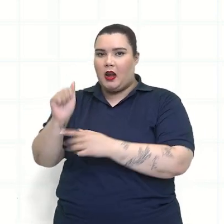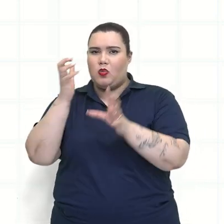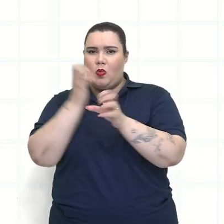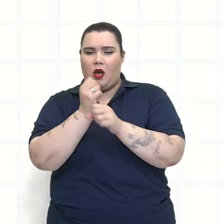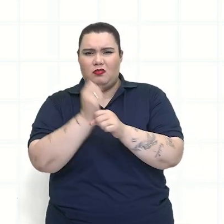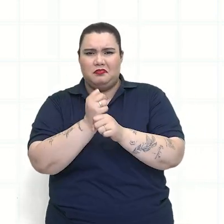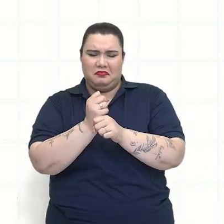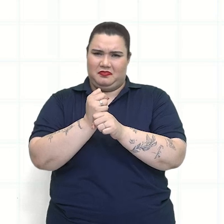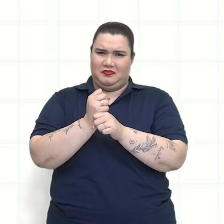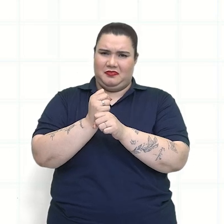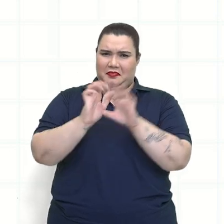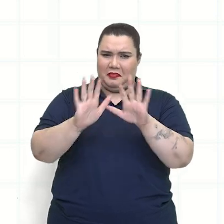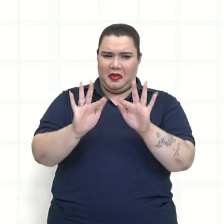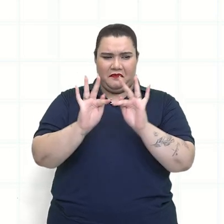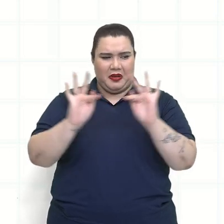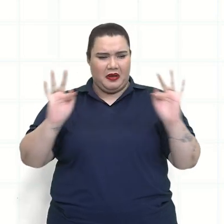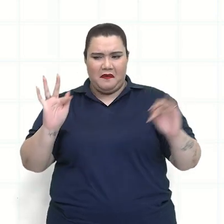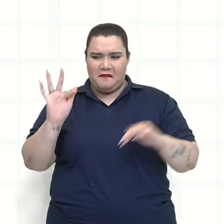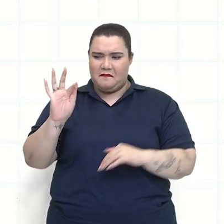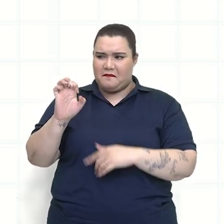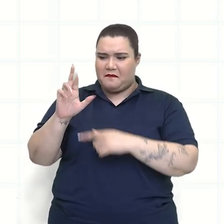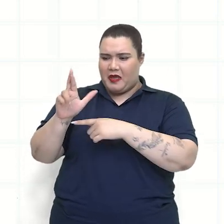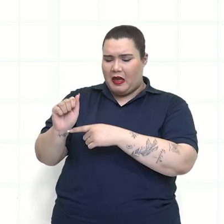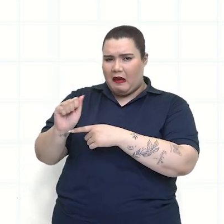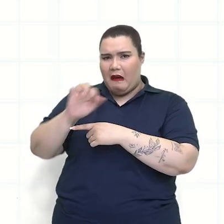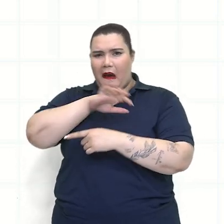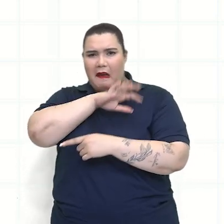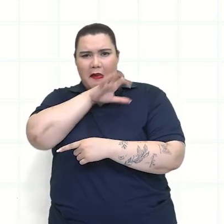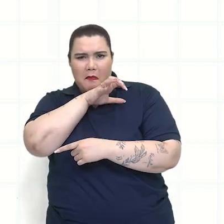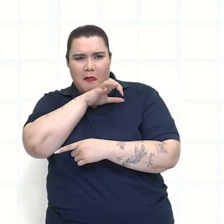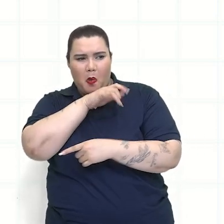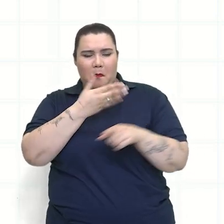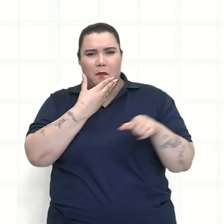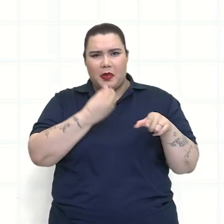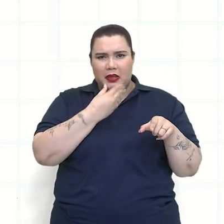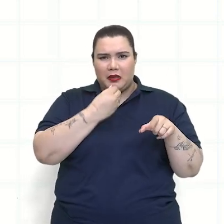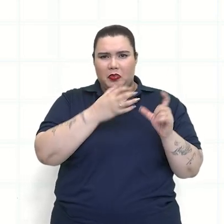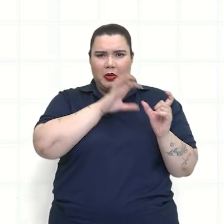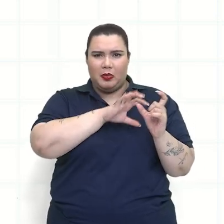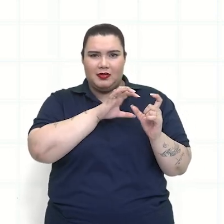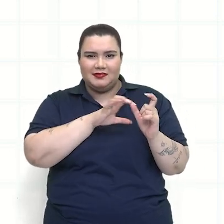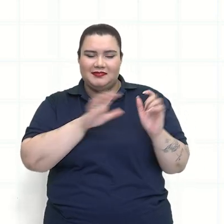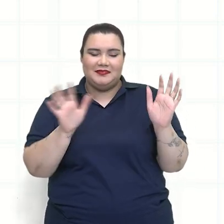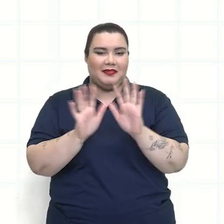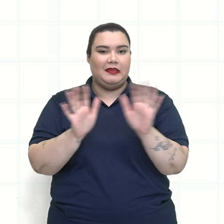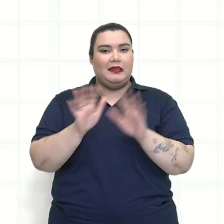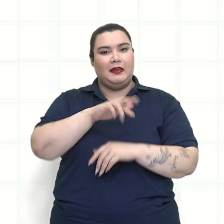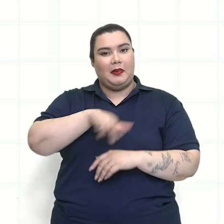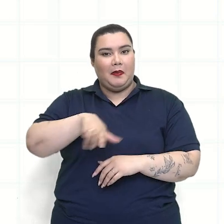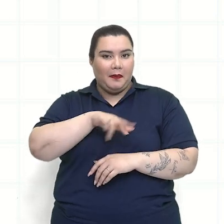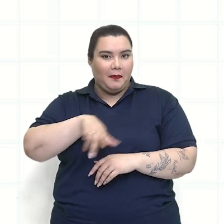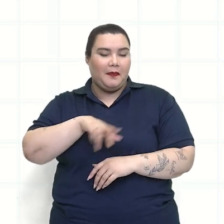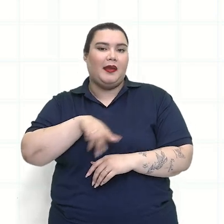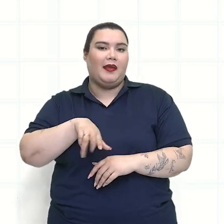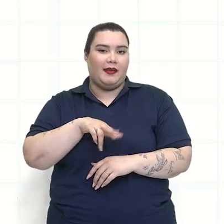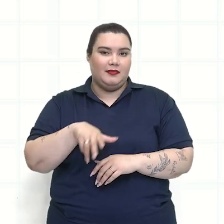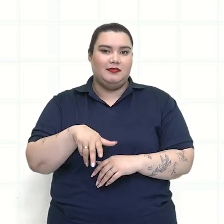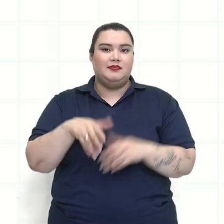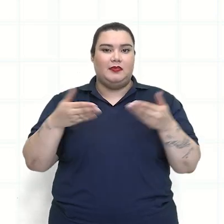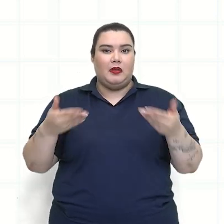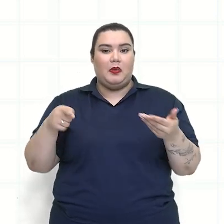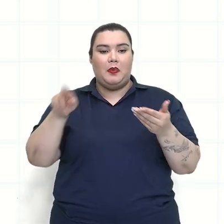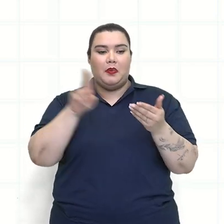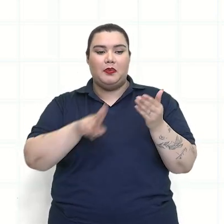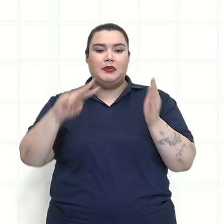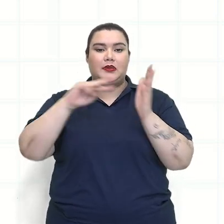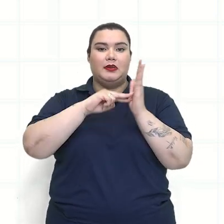sentido denotativo? O que vocês acham? Já dá para saber, né? Não, foi usado no